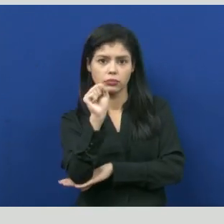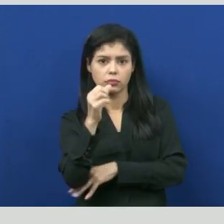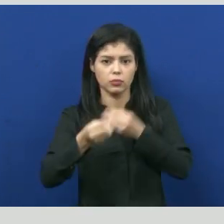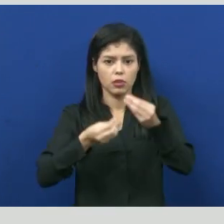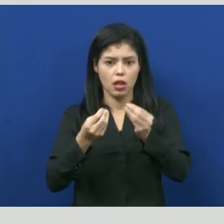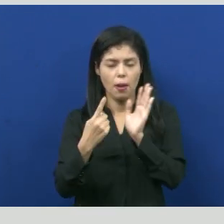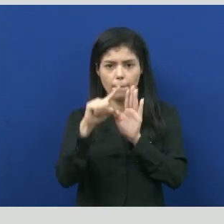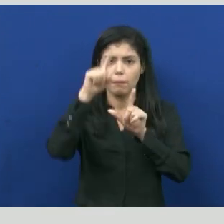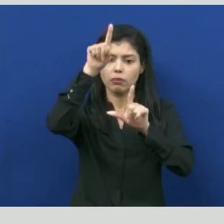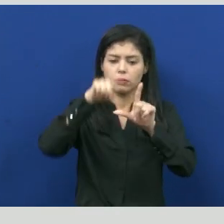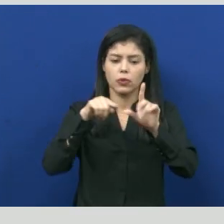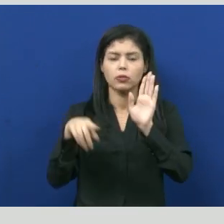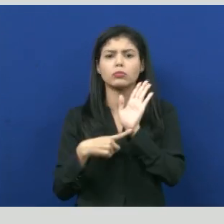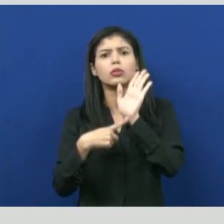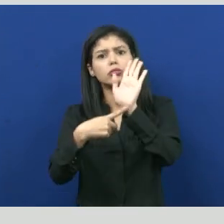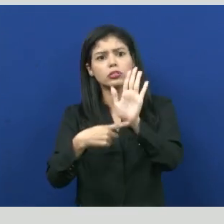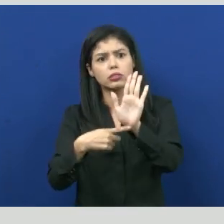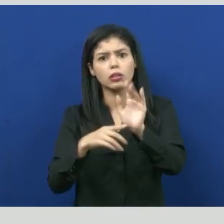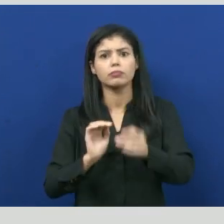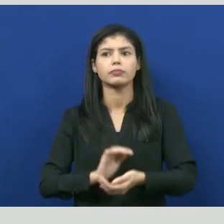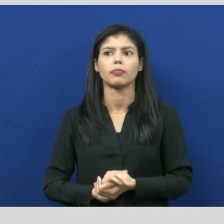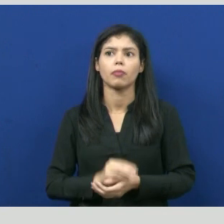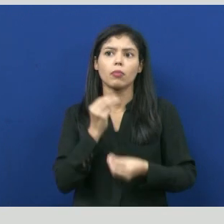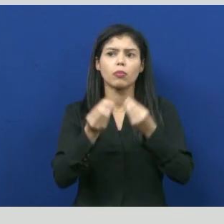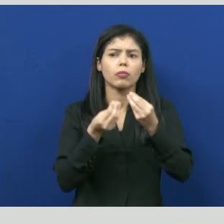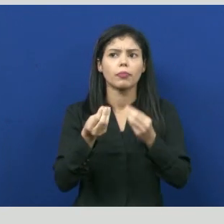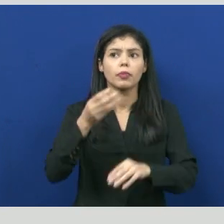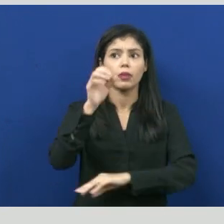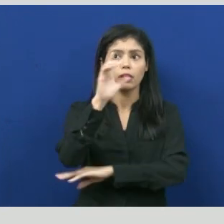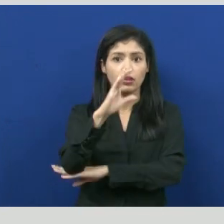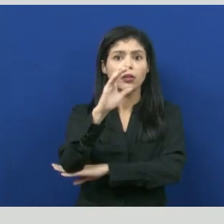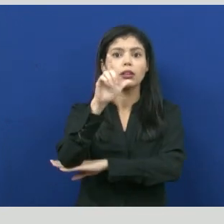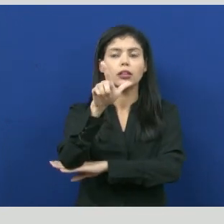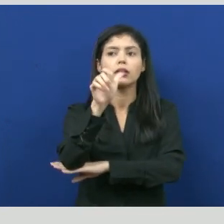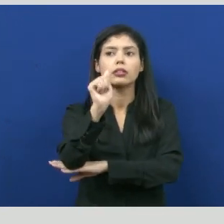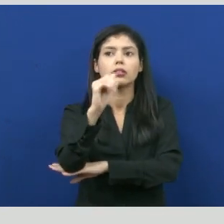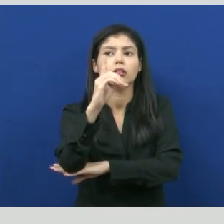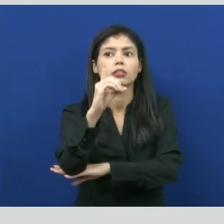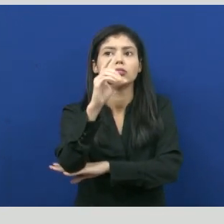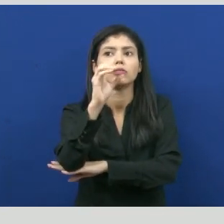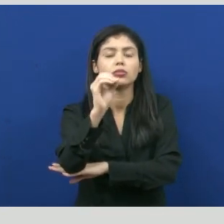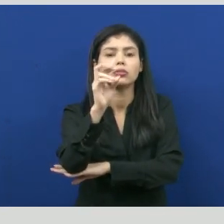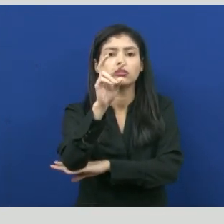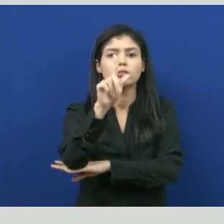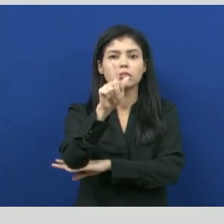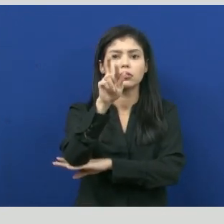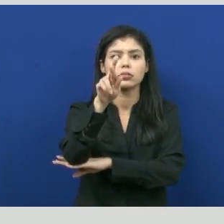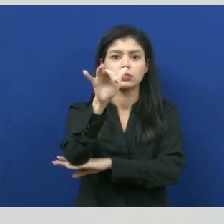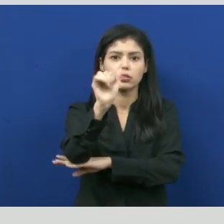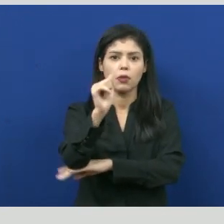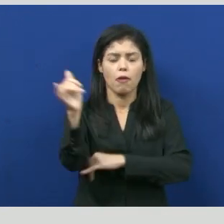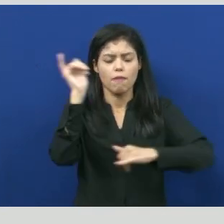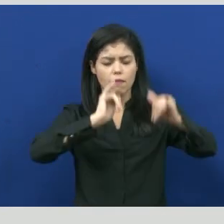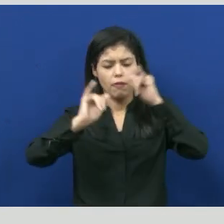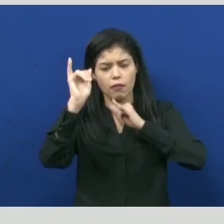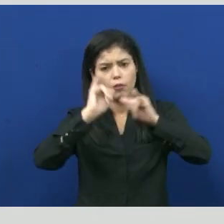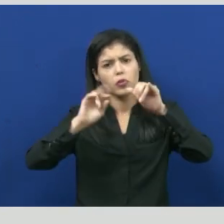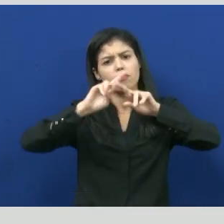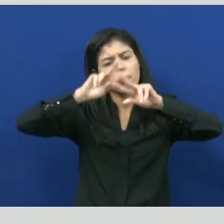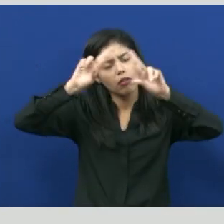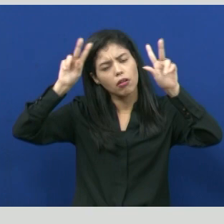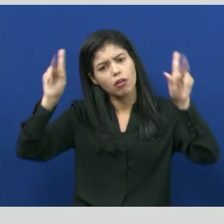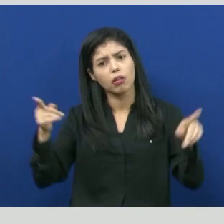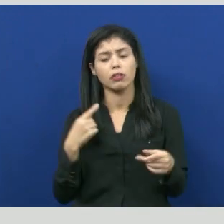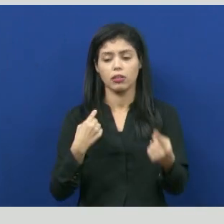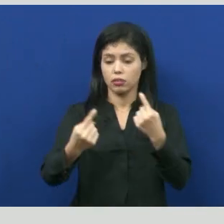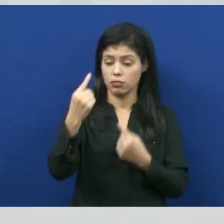representação gráfica? Através do cladograma. O cladograma, ele nos dá várias informações sobre as